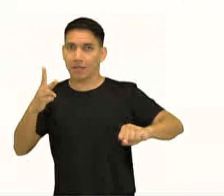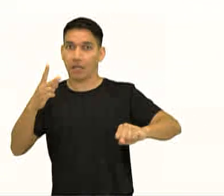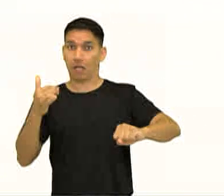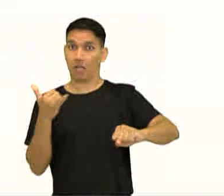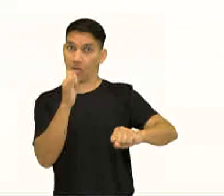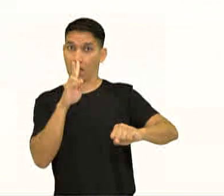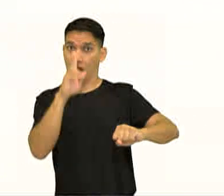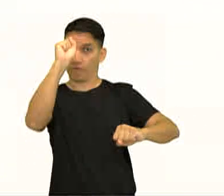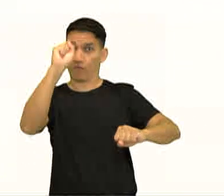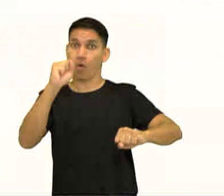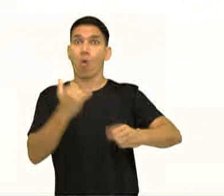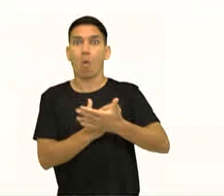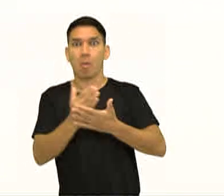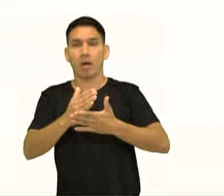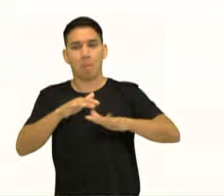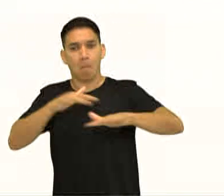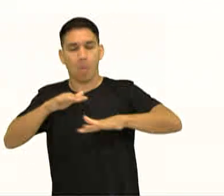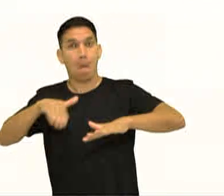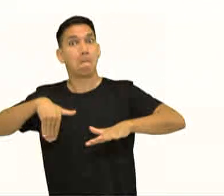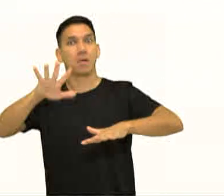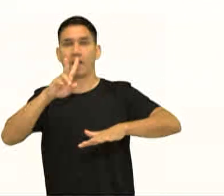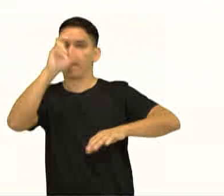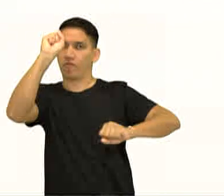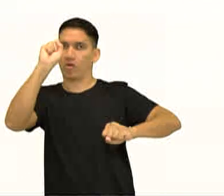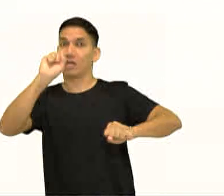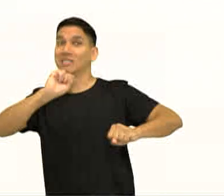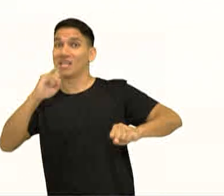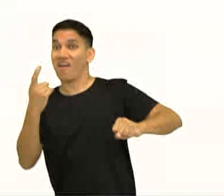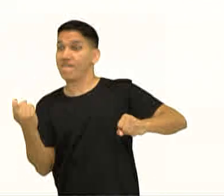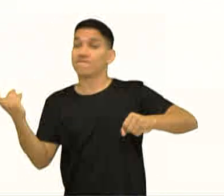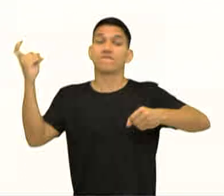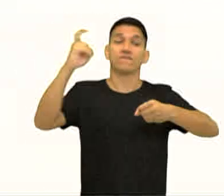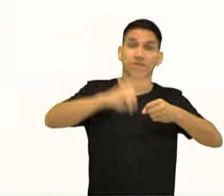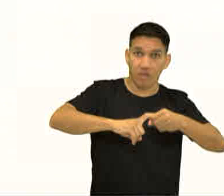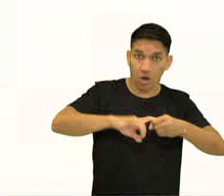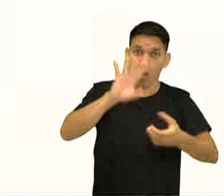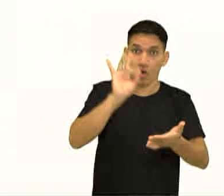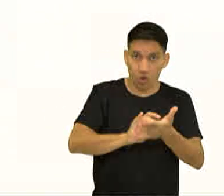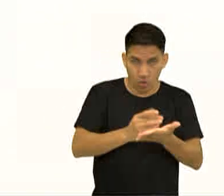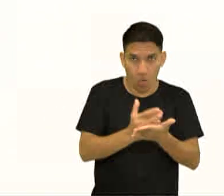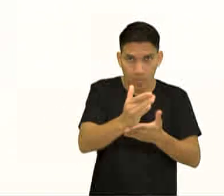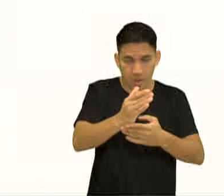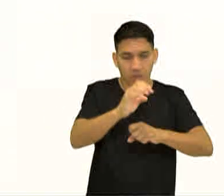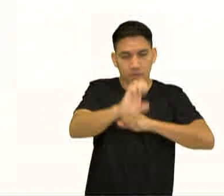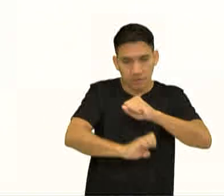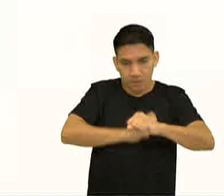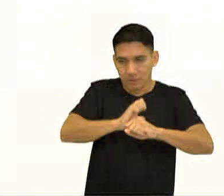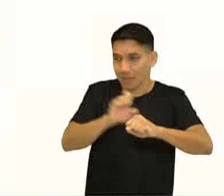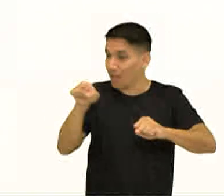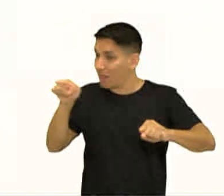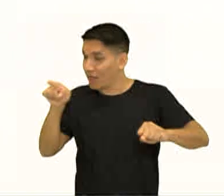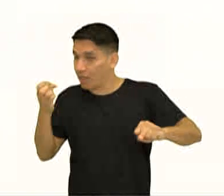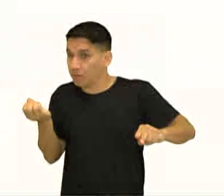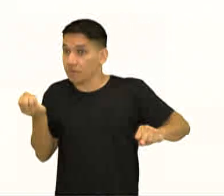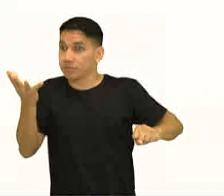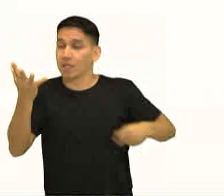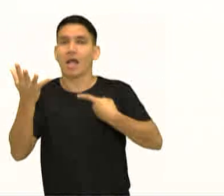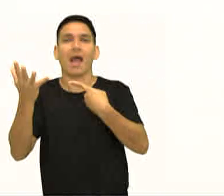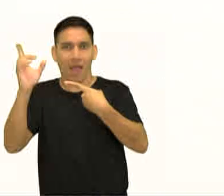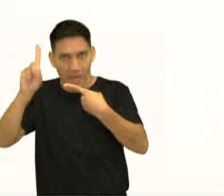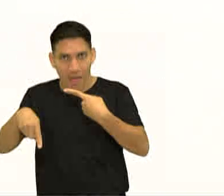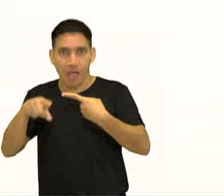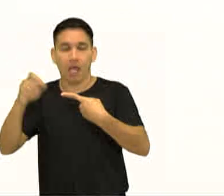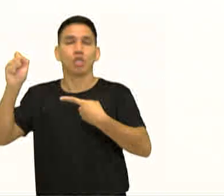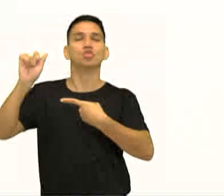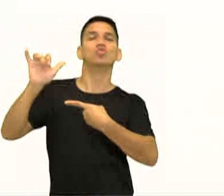estado excitado. Ao retornar à sua órbita original, o elétron deve liberar a energia absorvida na forma de luz no